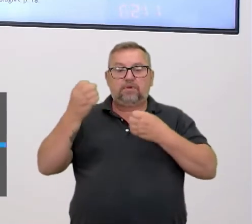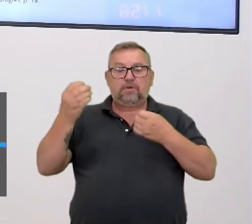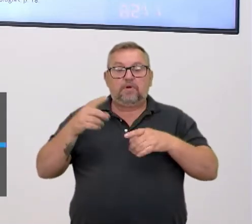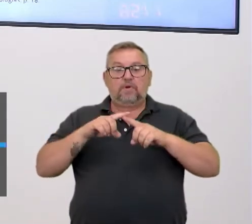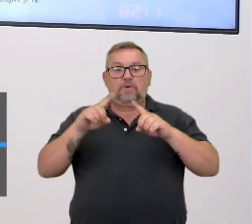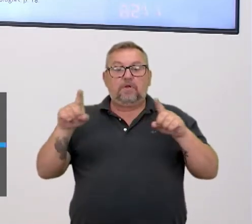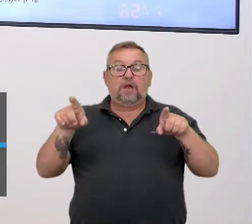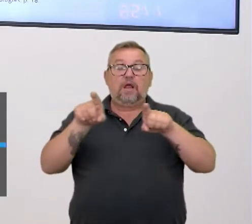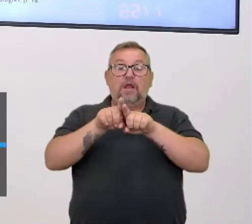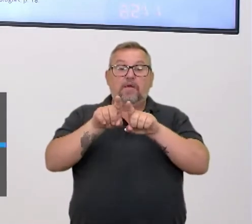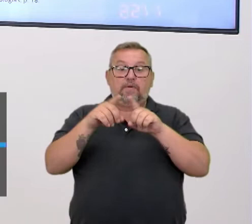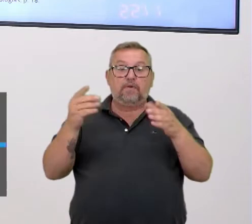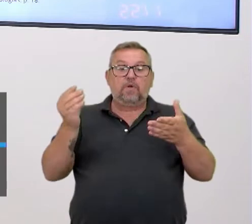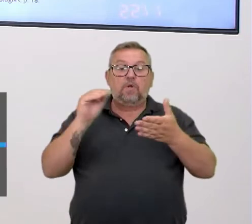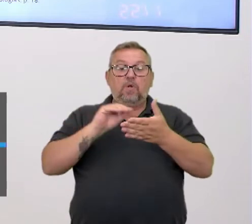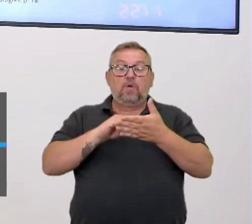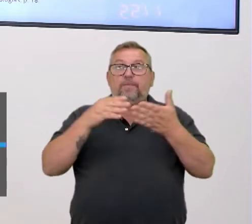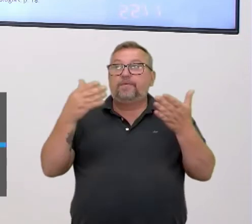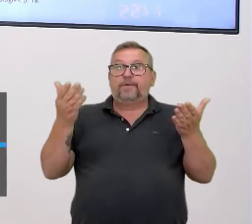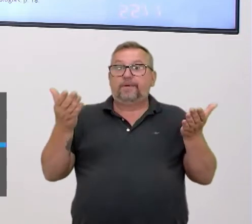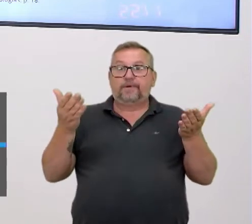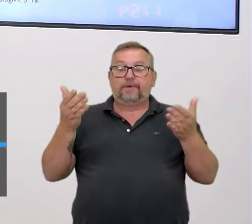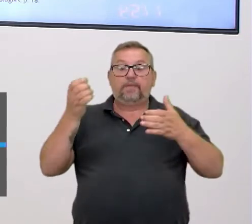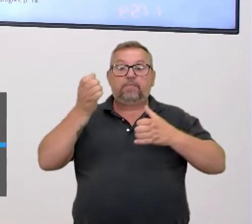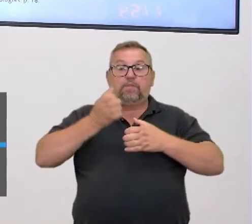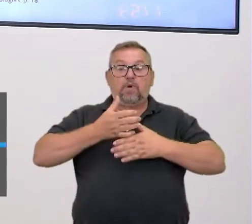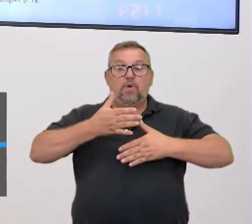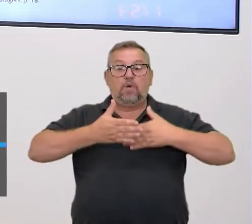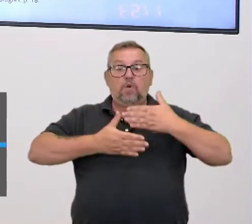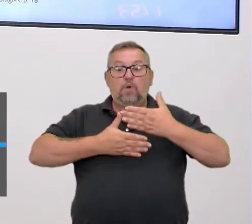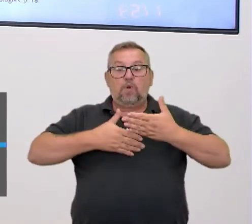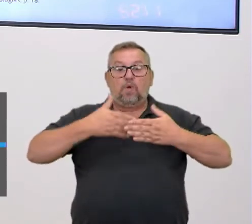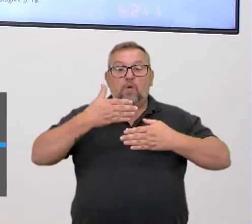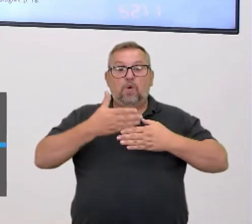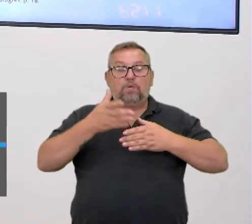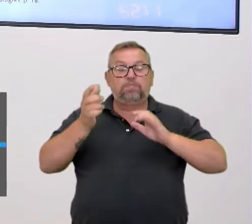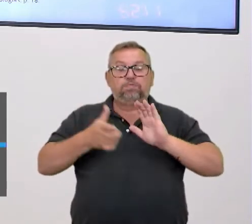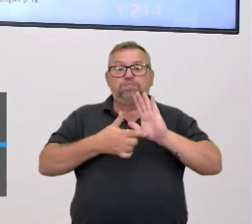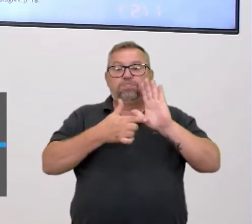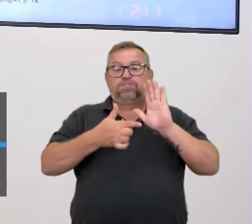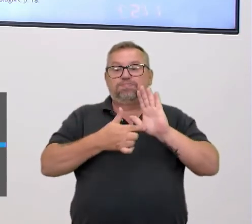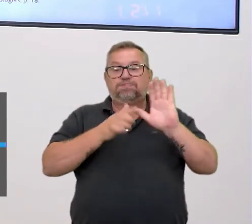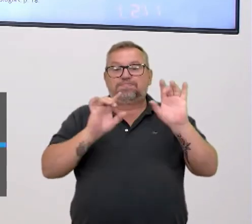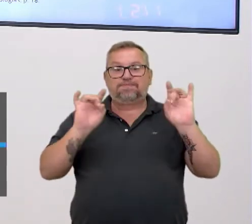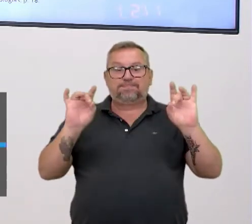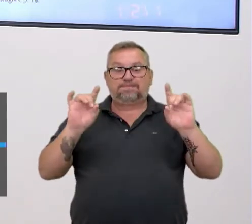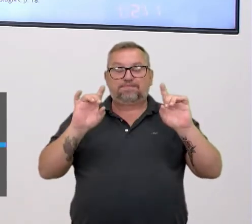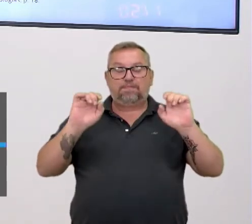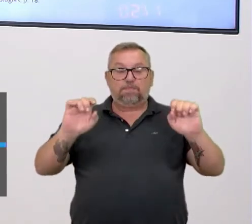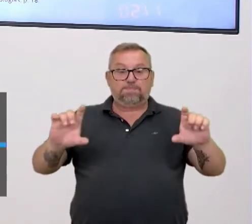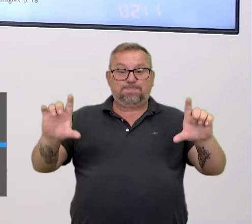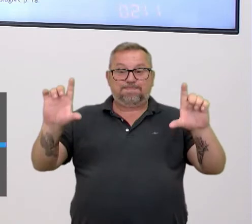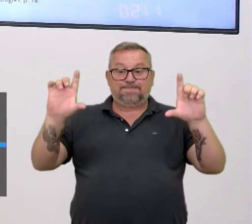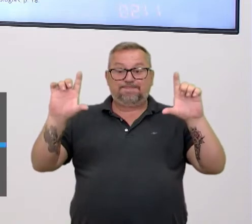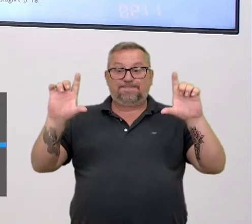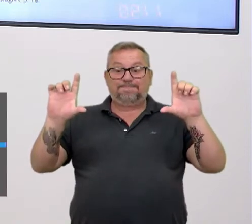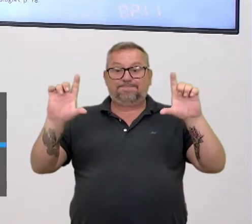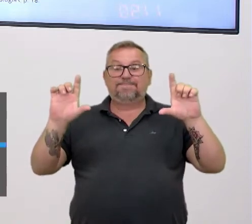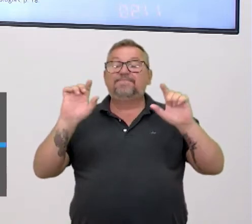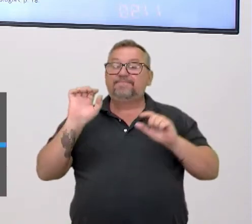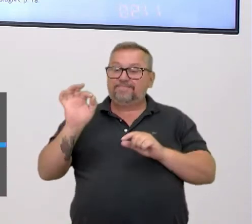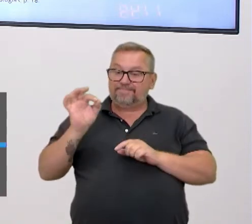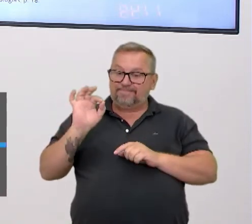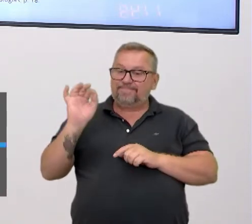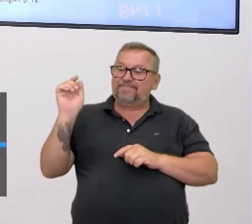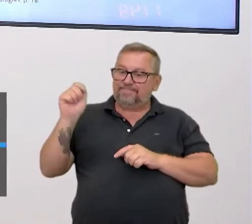colocar, sei lá, de repente num PowerPoint, fazer umas animações, né, que torna ele mais vivo, mais interessante,